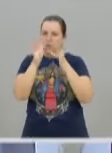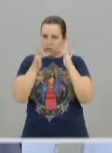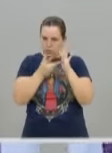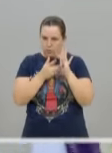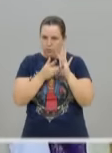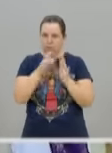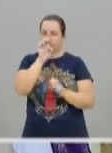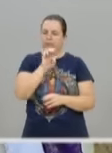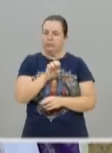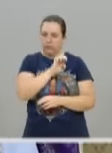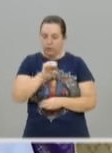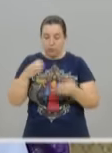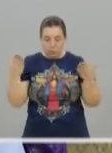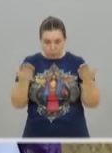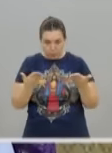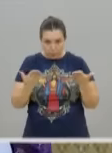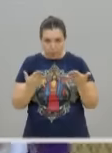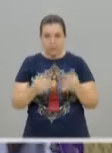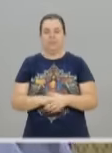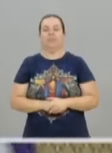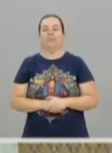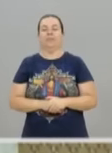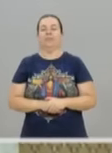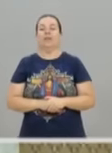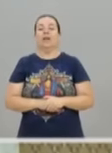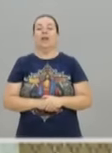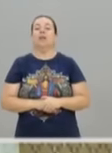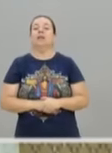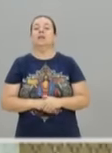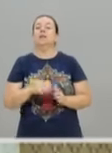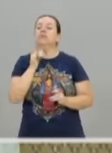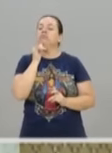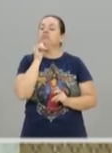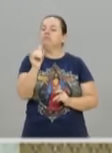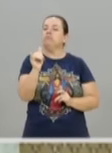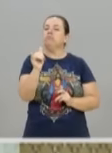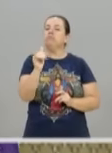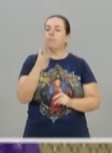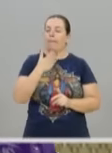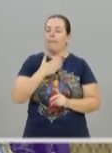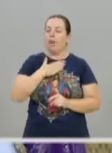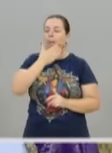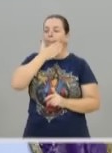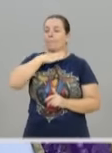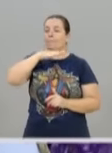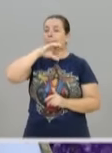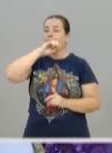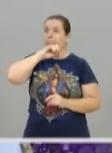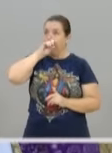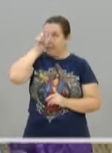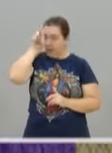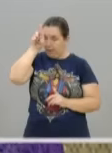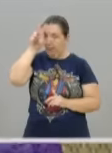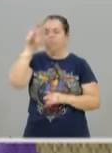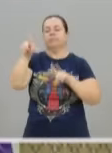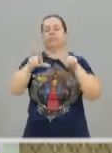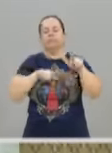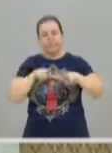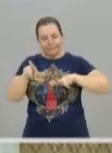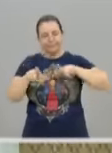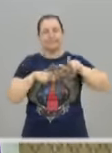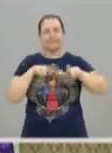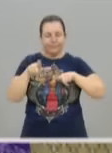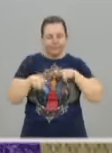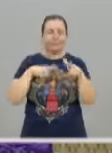plena Quaresma ele vem dizer meu pai trabalha trabalha